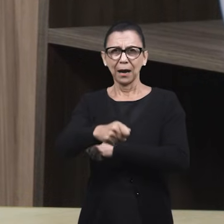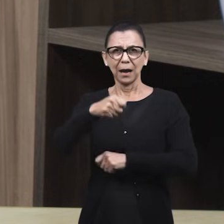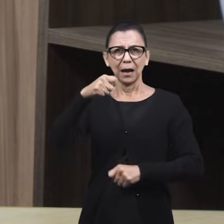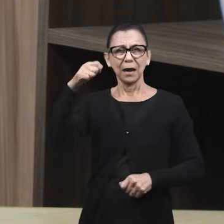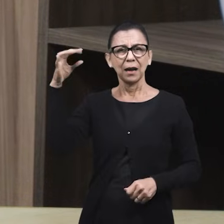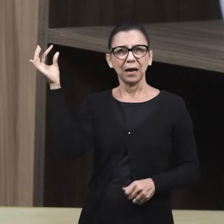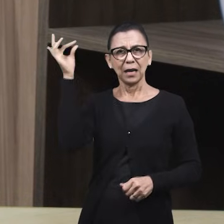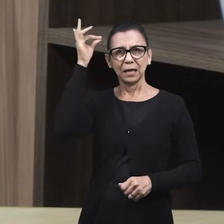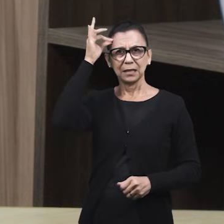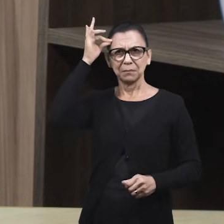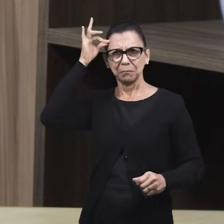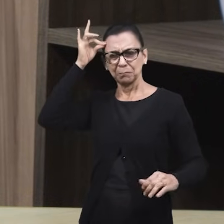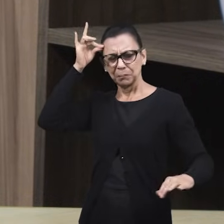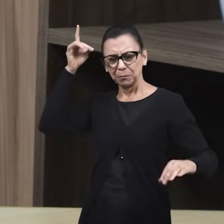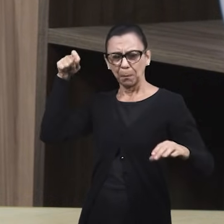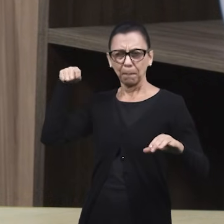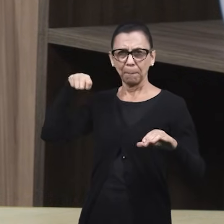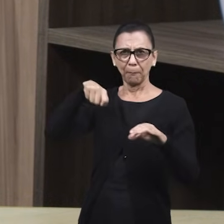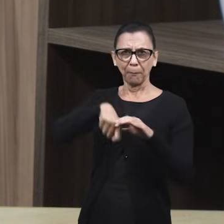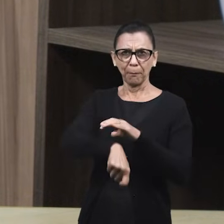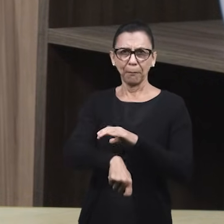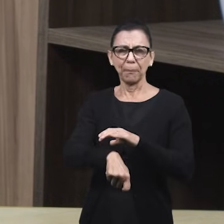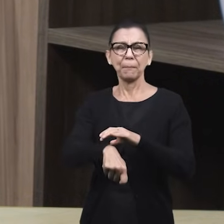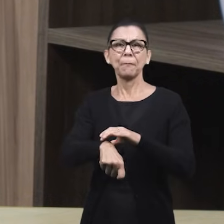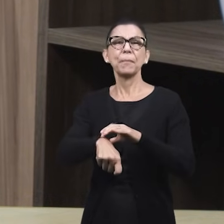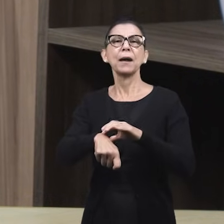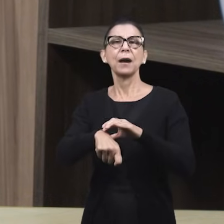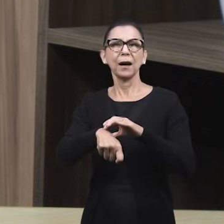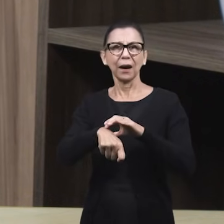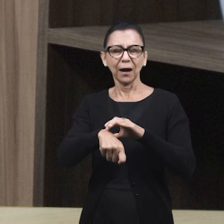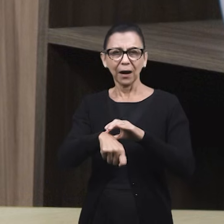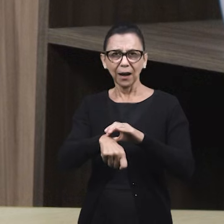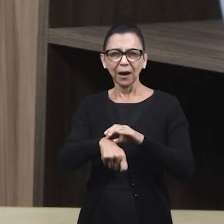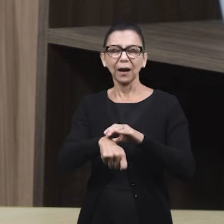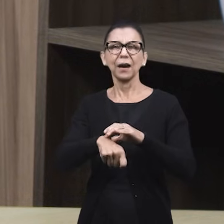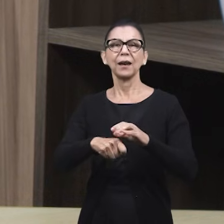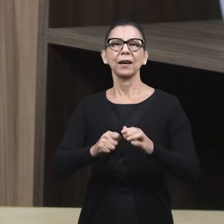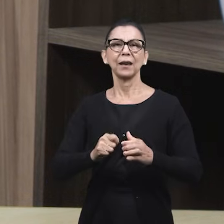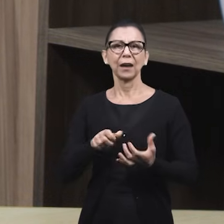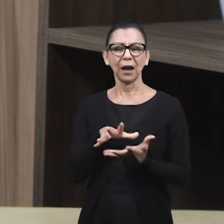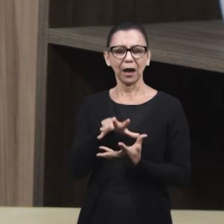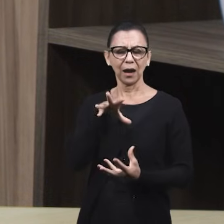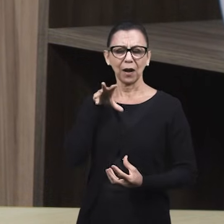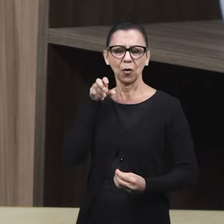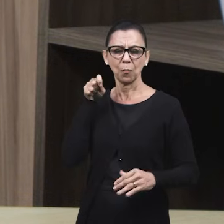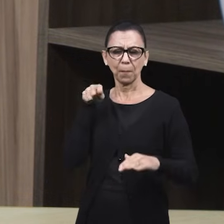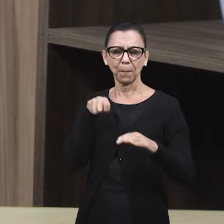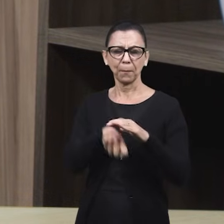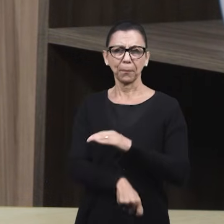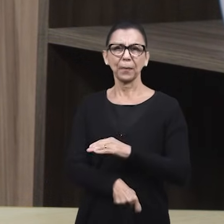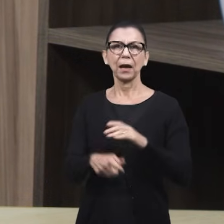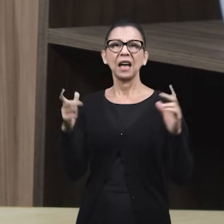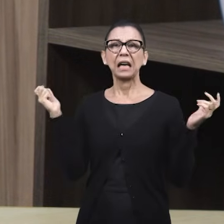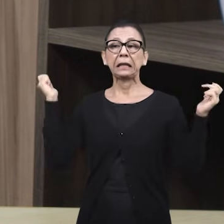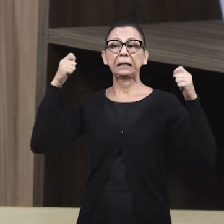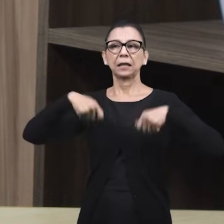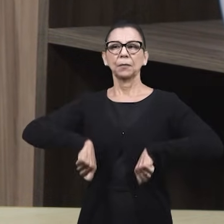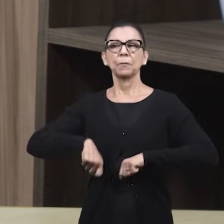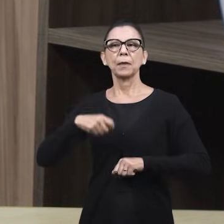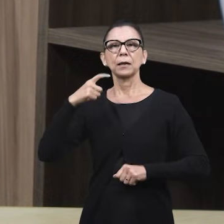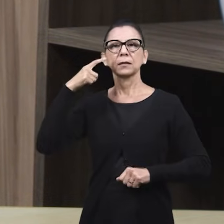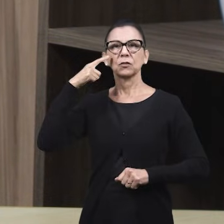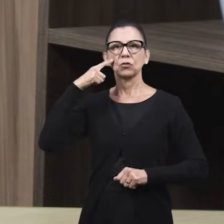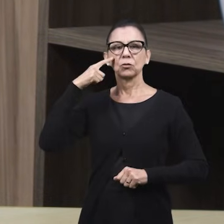e do espírito e das juntas e medulas e é apta para discernir os pensamentos